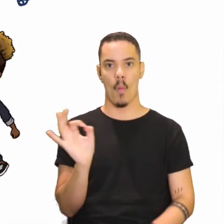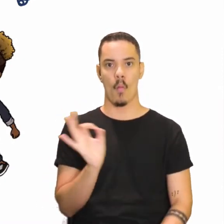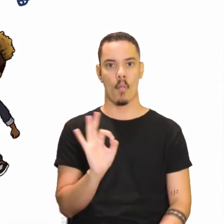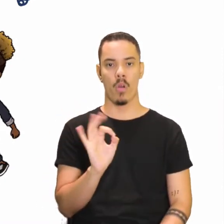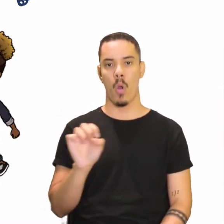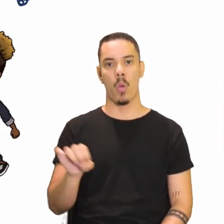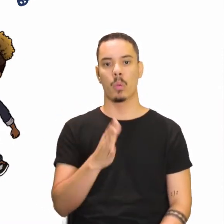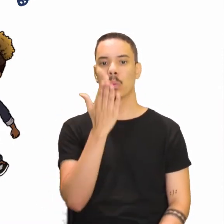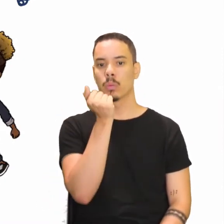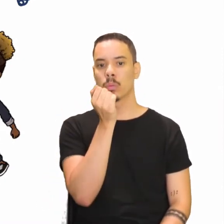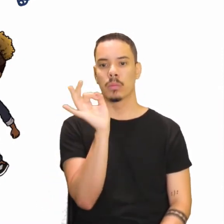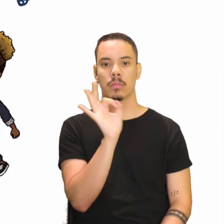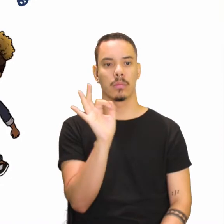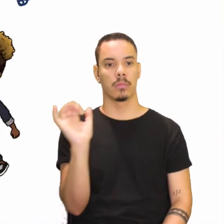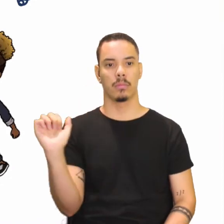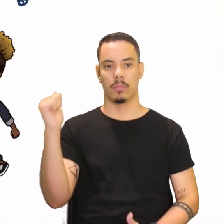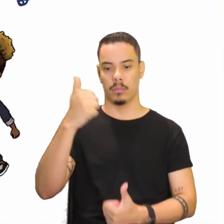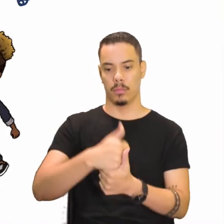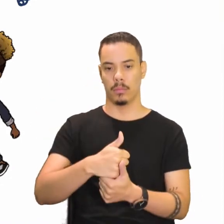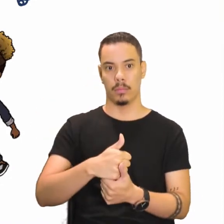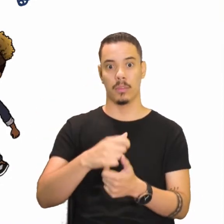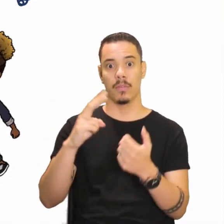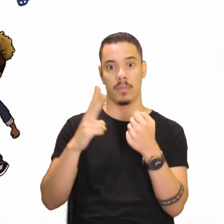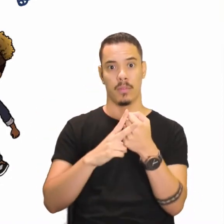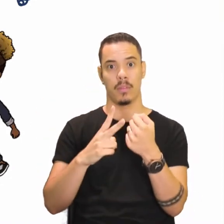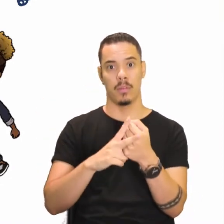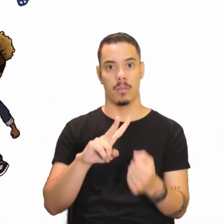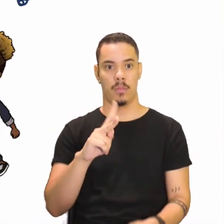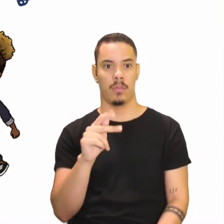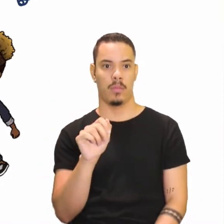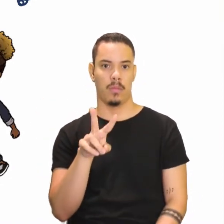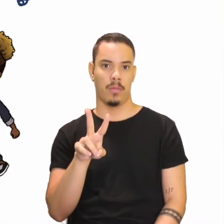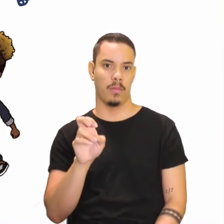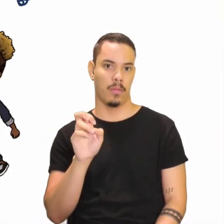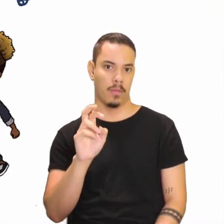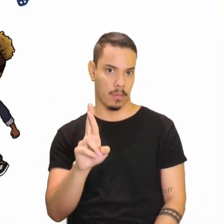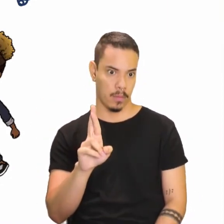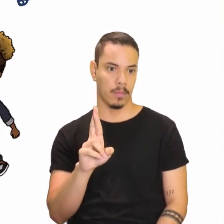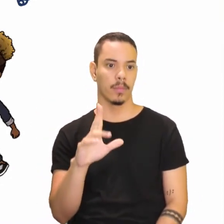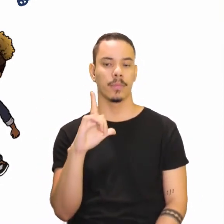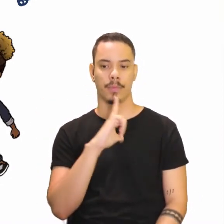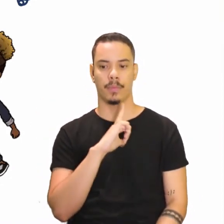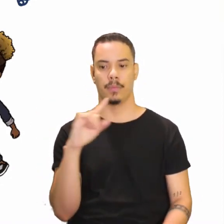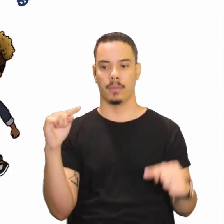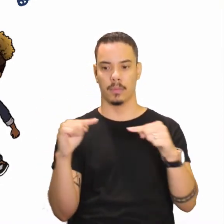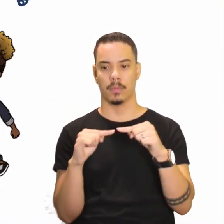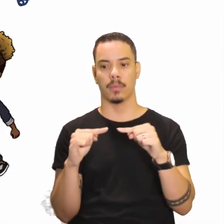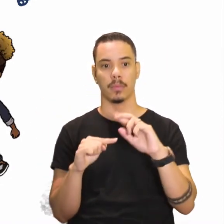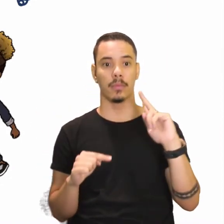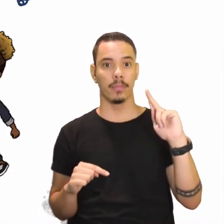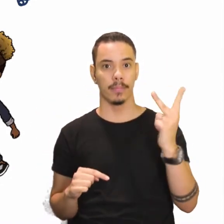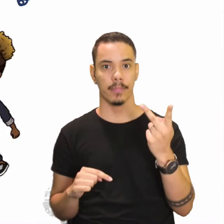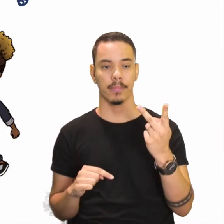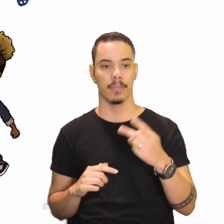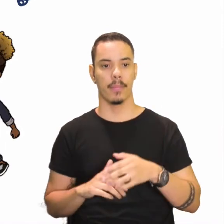amadinho, já sabe que vai ser com o verbo haver. Aqui, ó, vai ter o Hzinho.